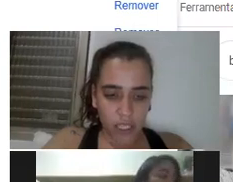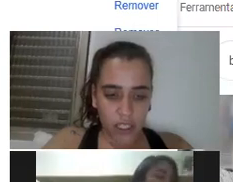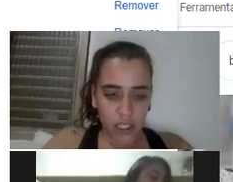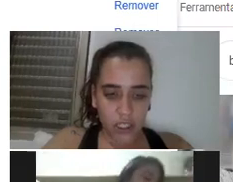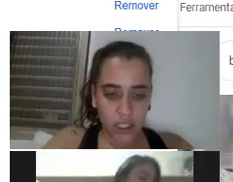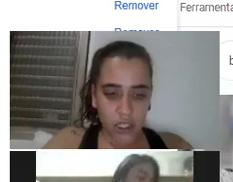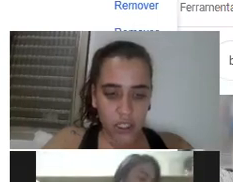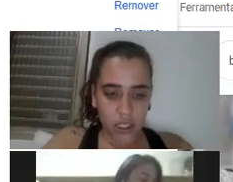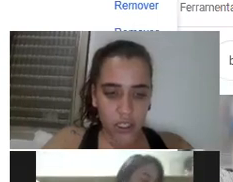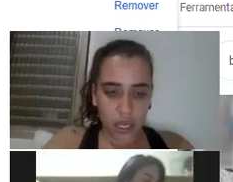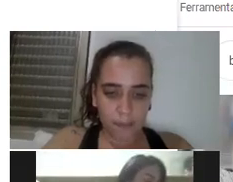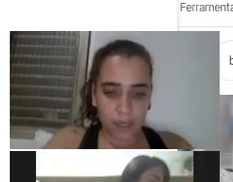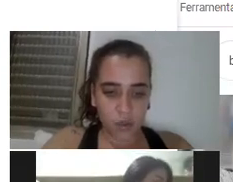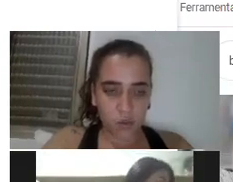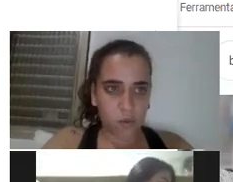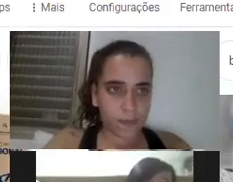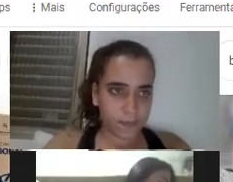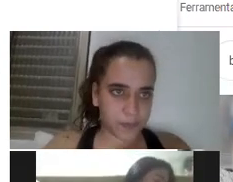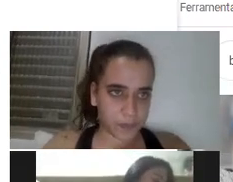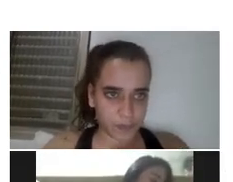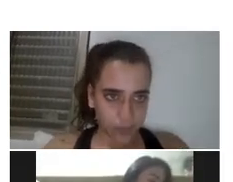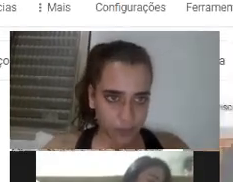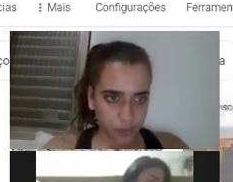deixa eu ver aqui, chapiço.